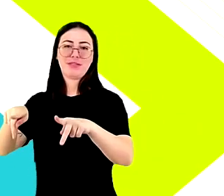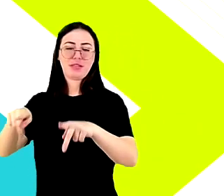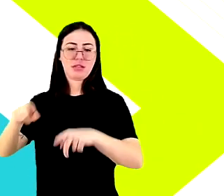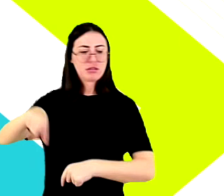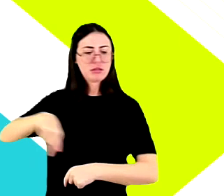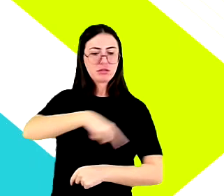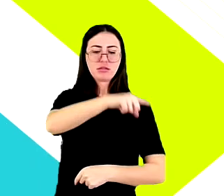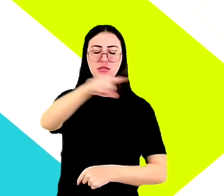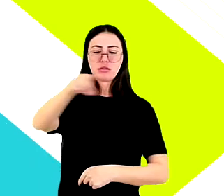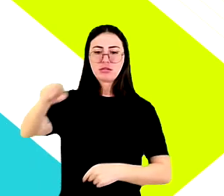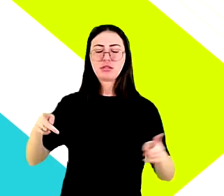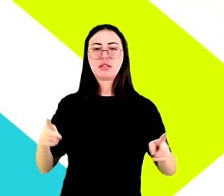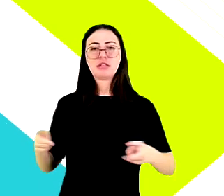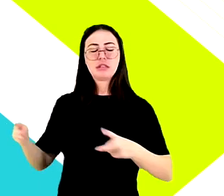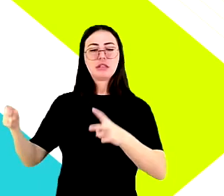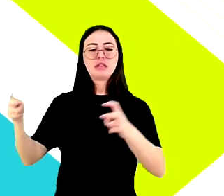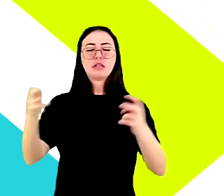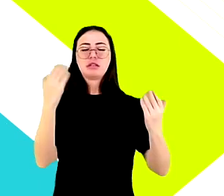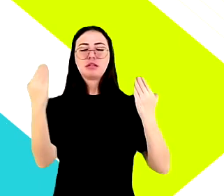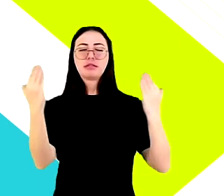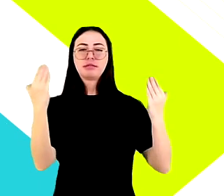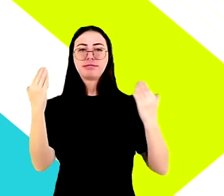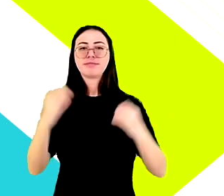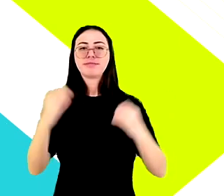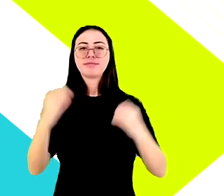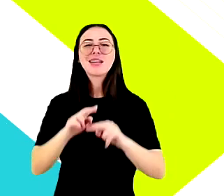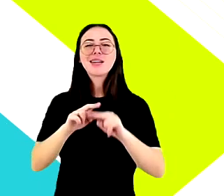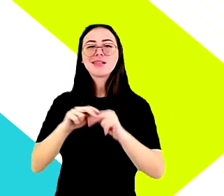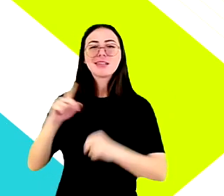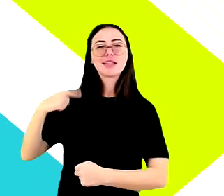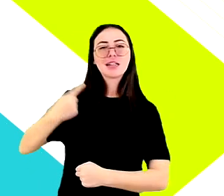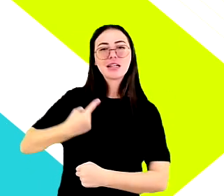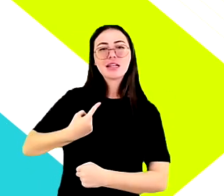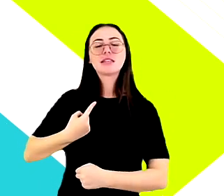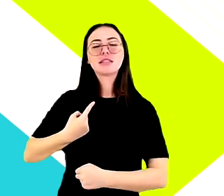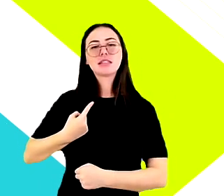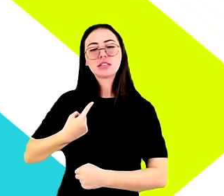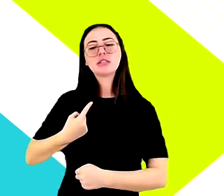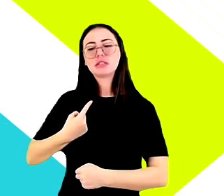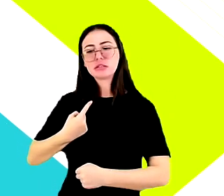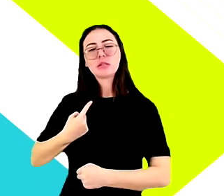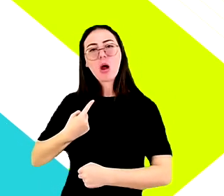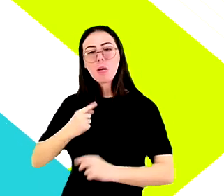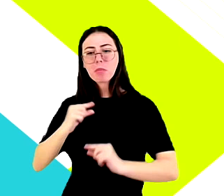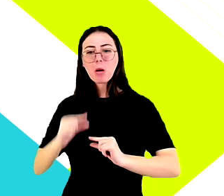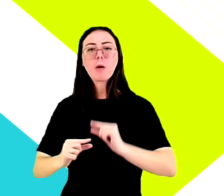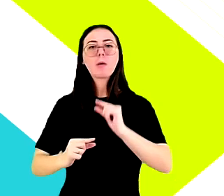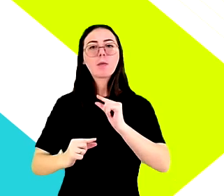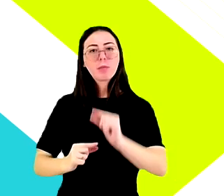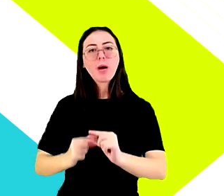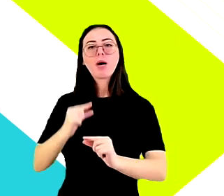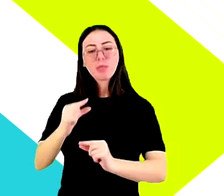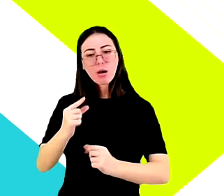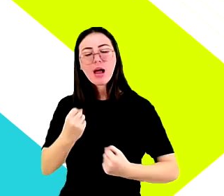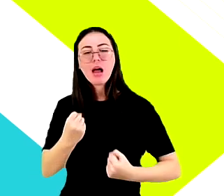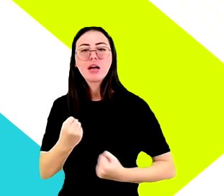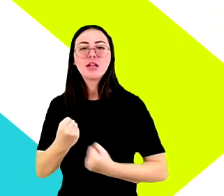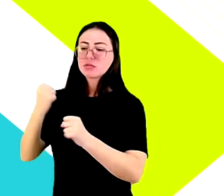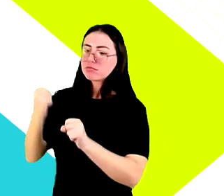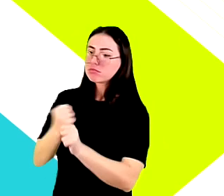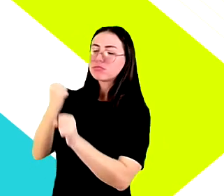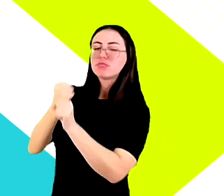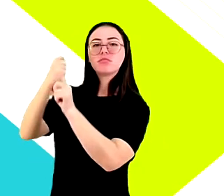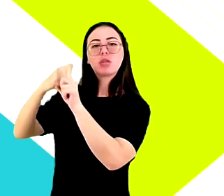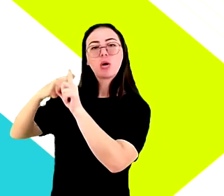Né? Nesse meio do caminho a gente fez muita coisa, já ajudou a criar hospitais, várias coisas que eu vou comentar, mas tem sido uma aposta acertada.